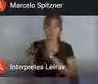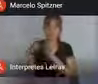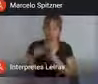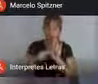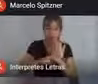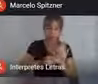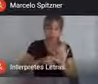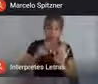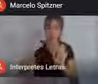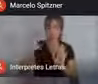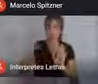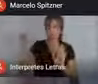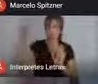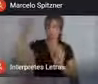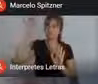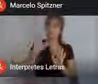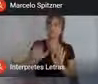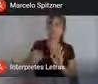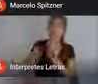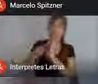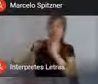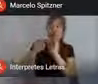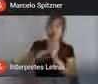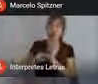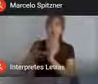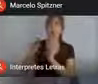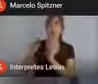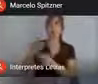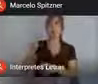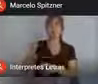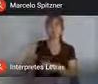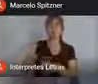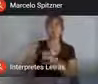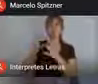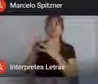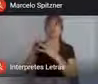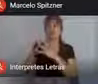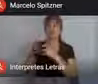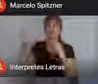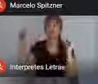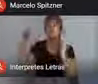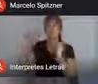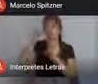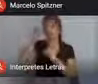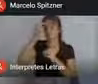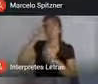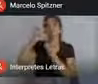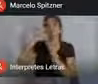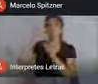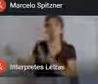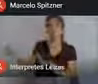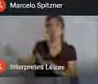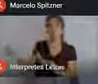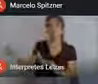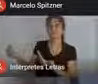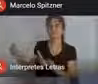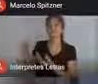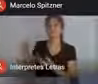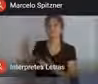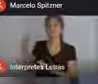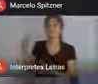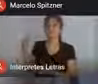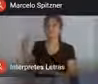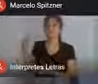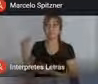regionais, aquilo que é regionalismo, tende a desaparecer na fala das pessoas mais jovens. Né? E a nossa história